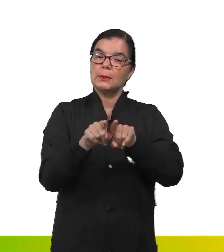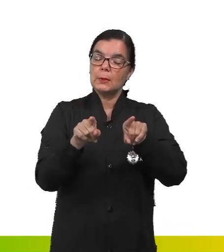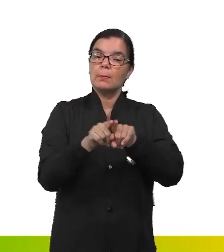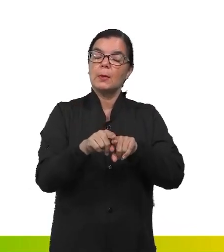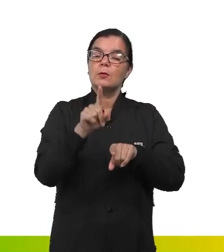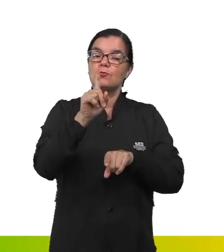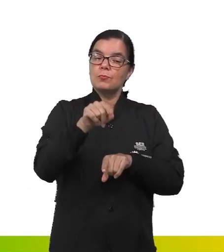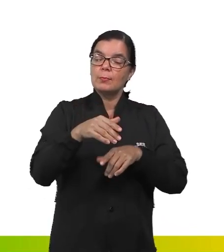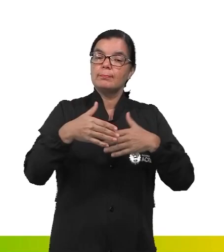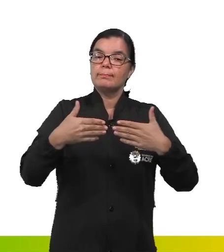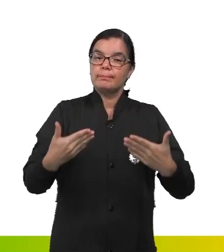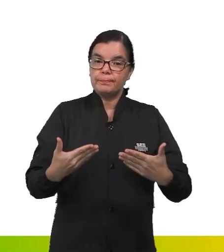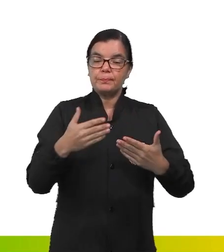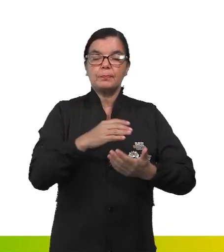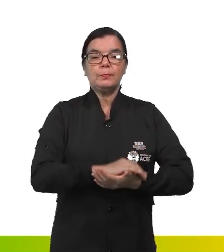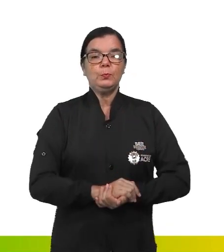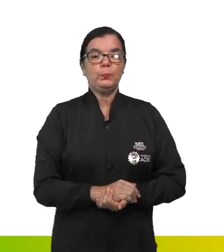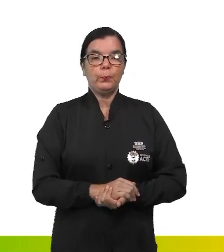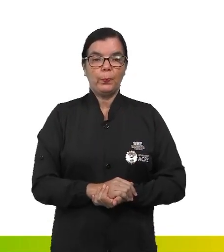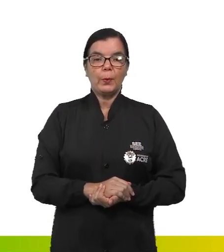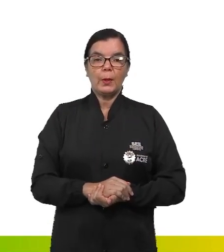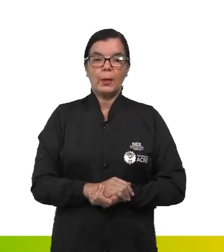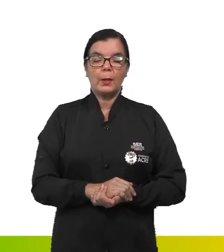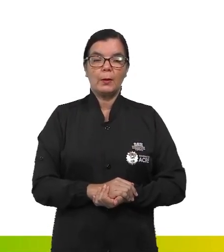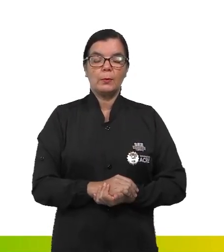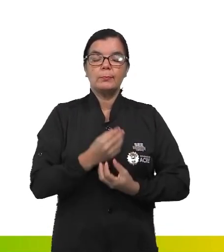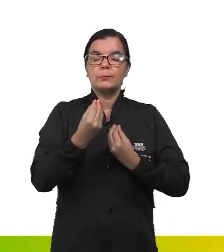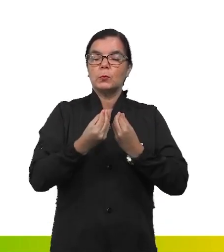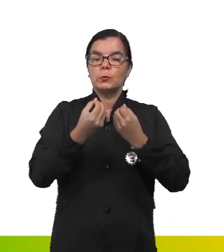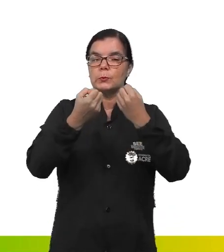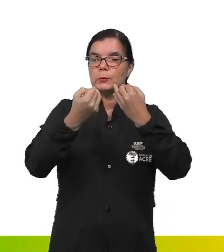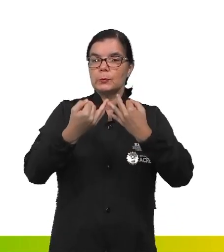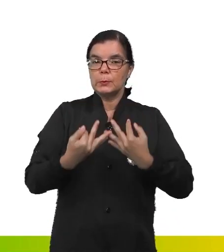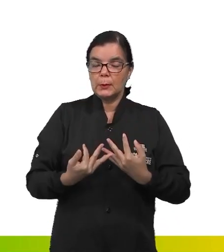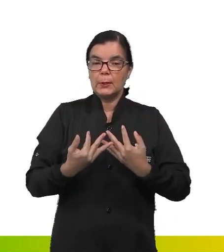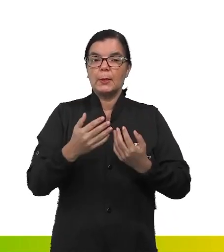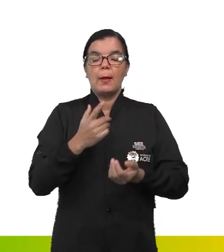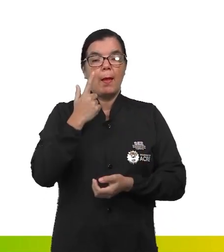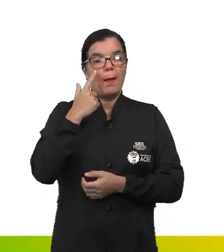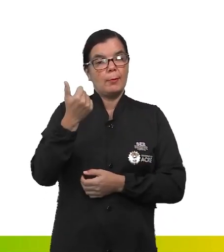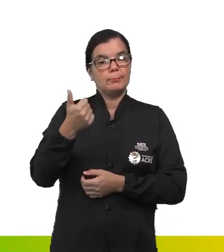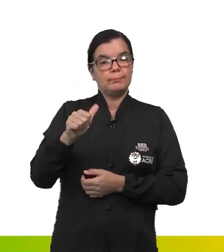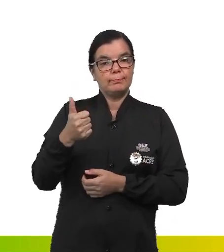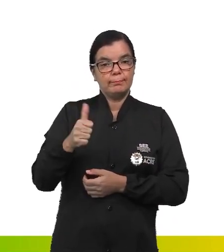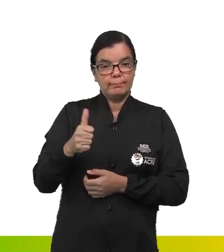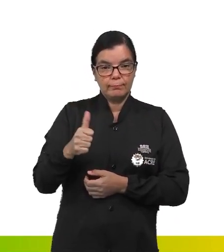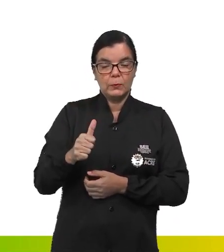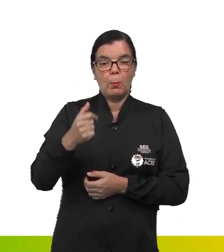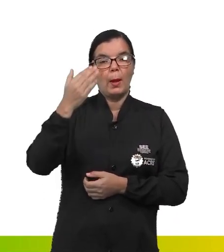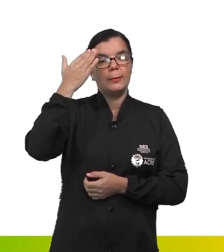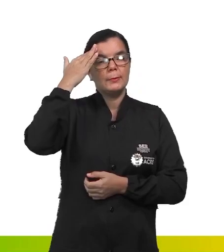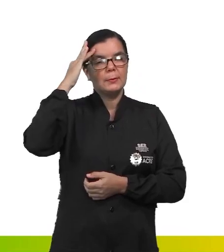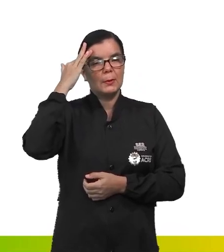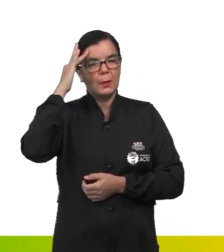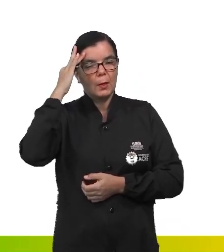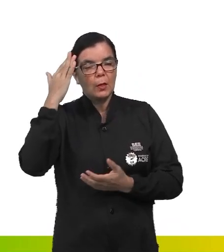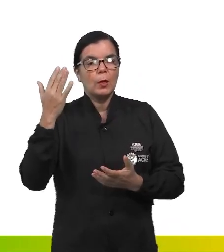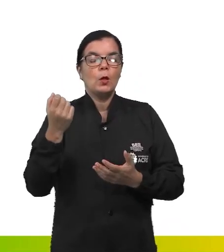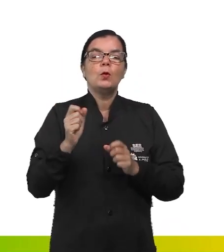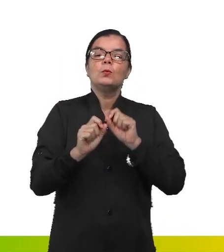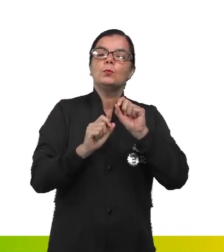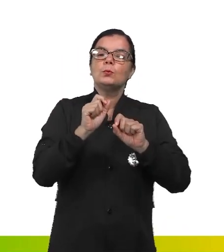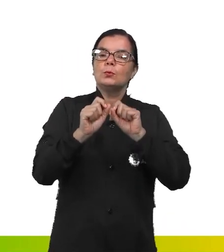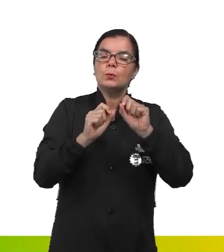uma forma mais, como que eu posso dizer? É uma análise mais reflexiva